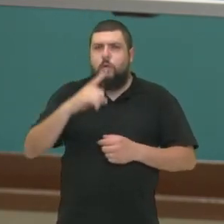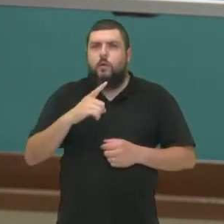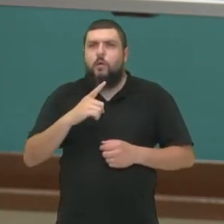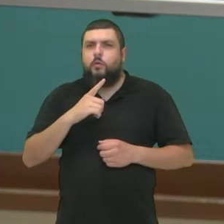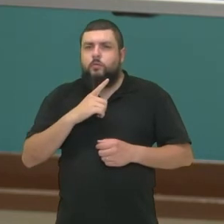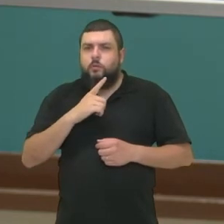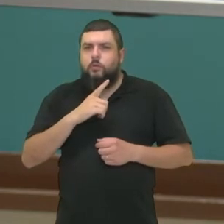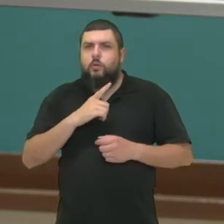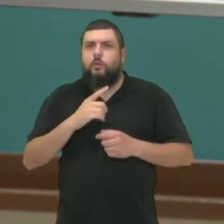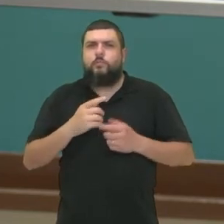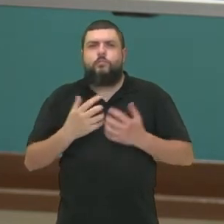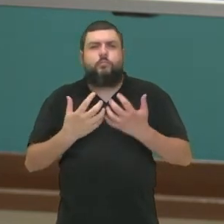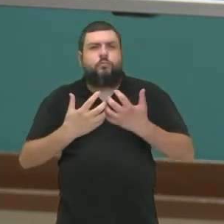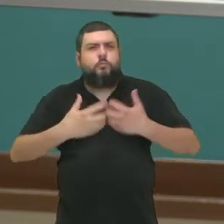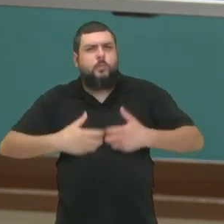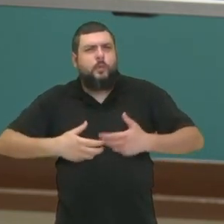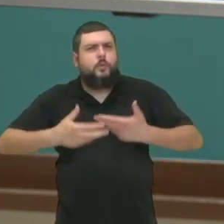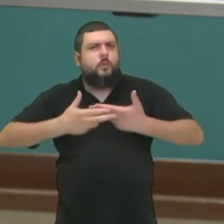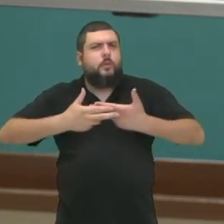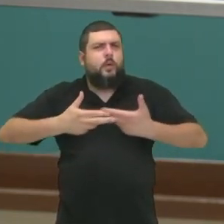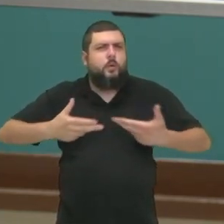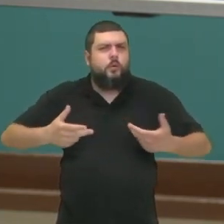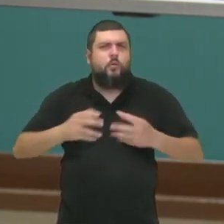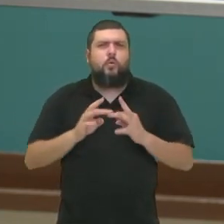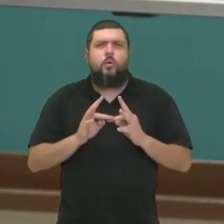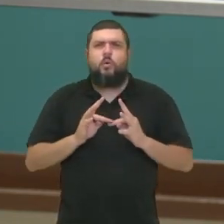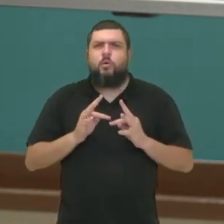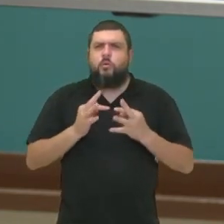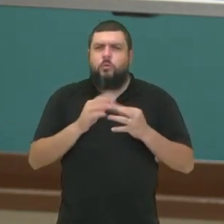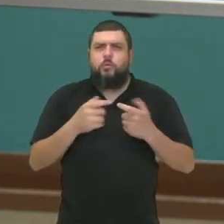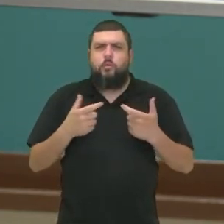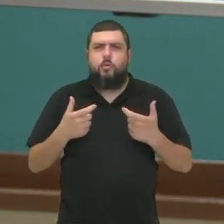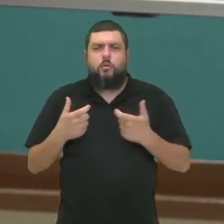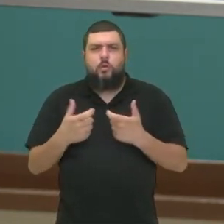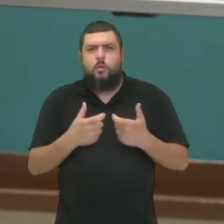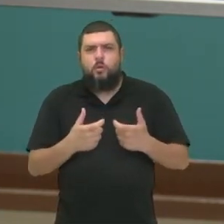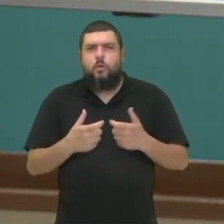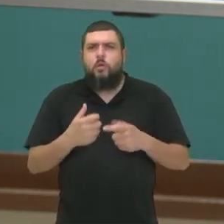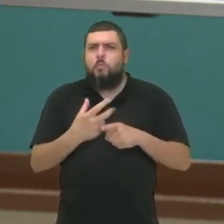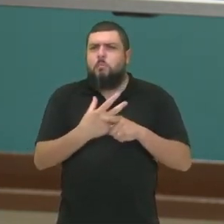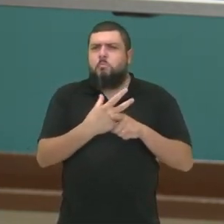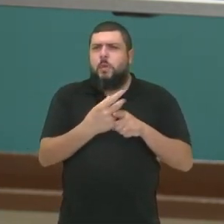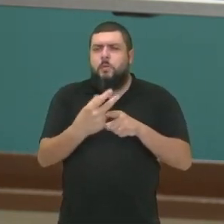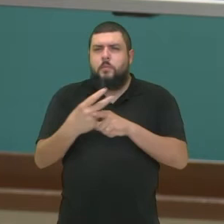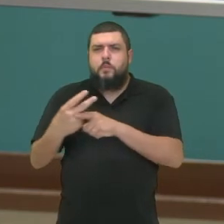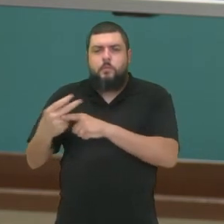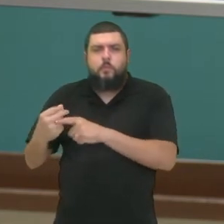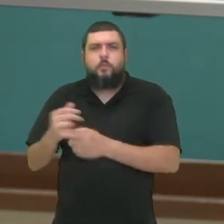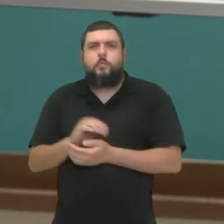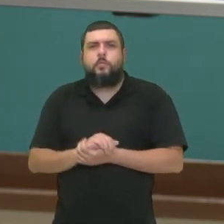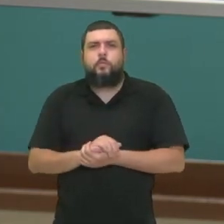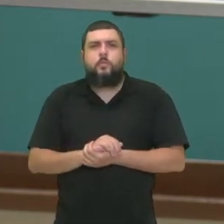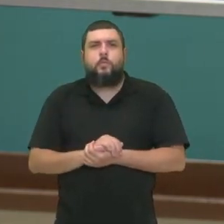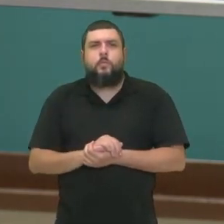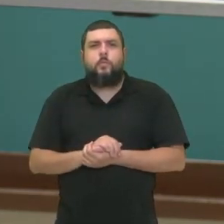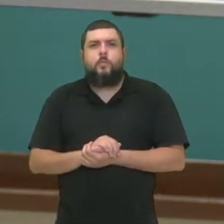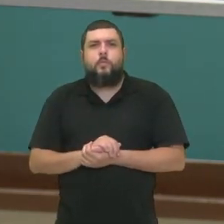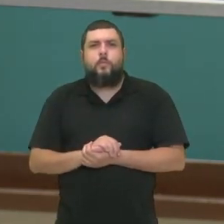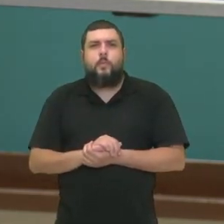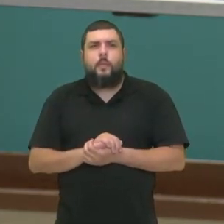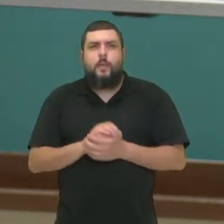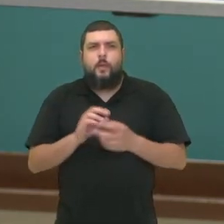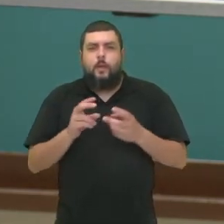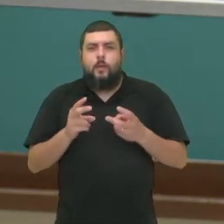guerra, frente que dava uma superioridade frente ao inimigo, organizado e profissional. Aqui vocês veem o território,